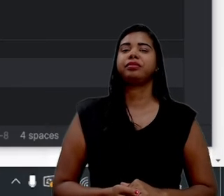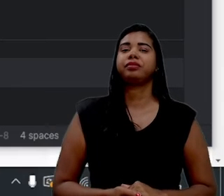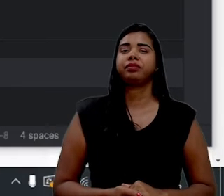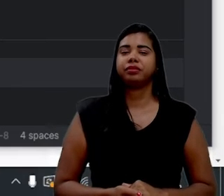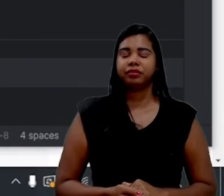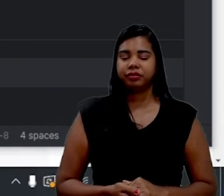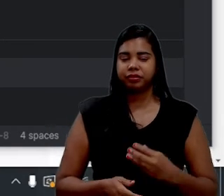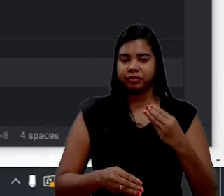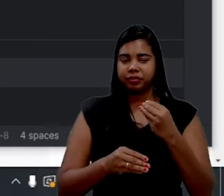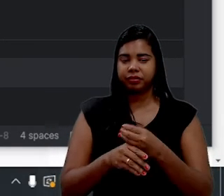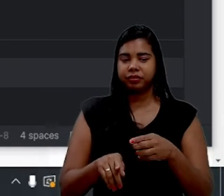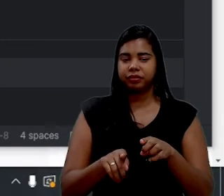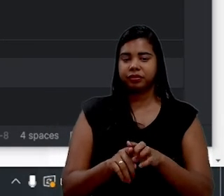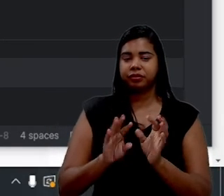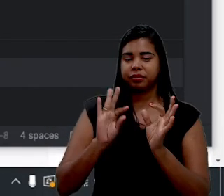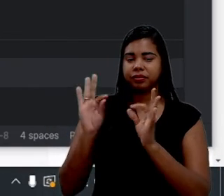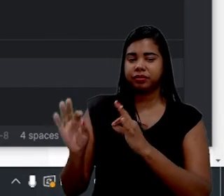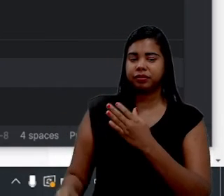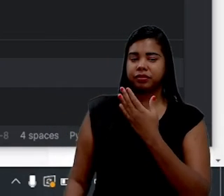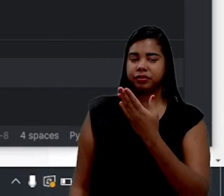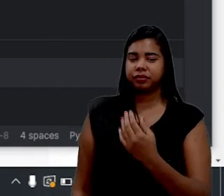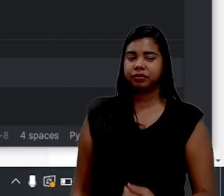outra div,